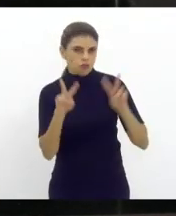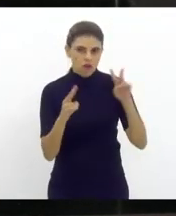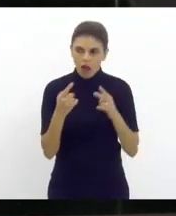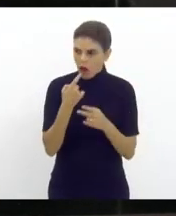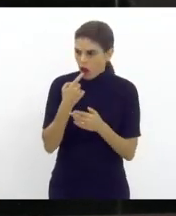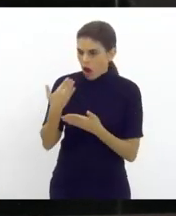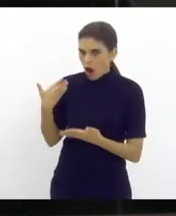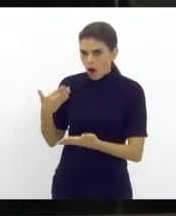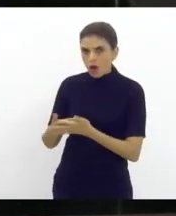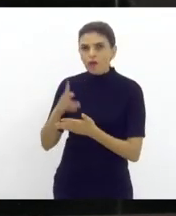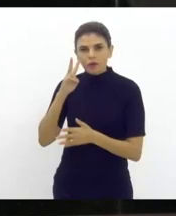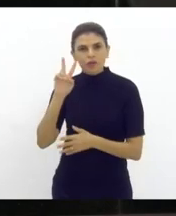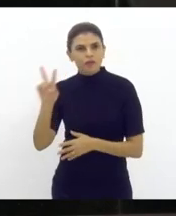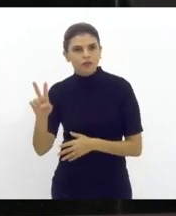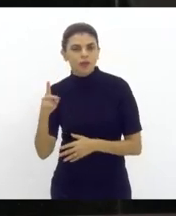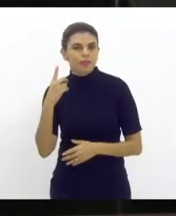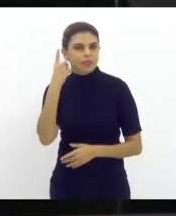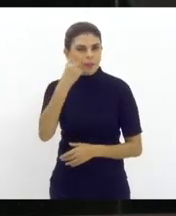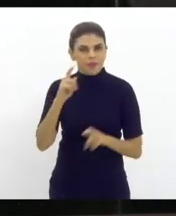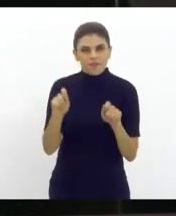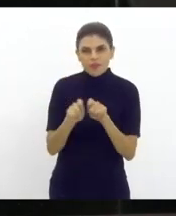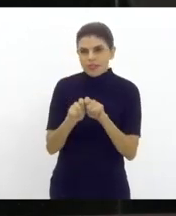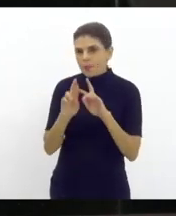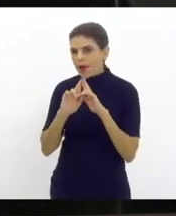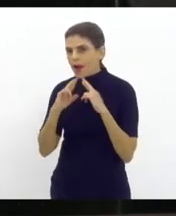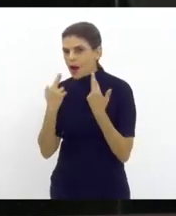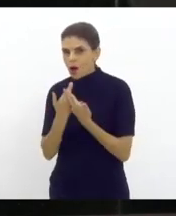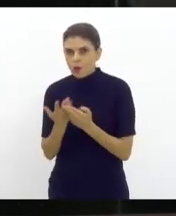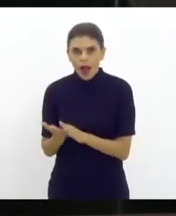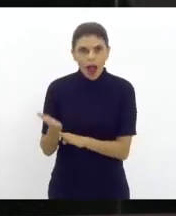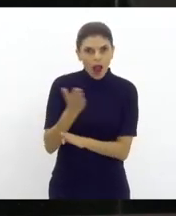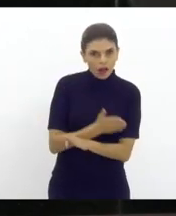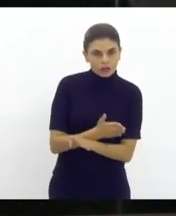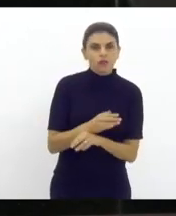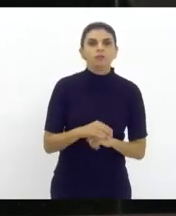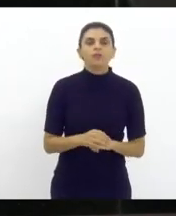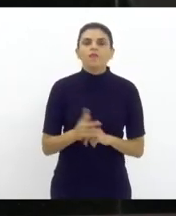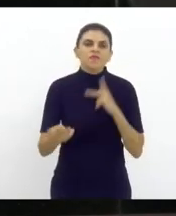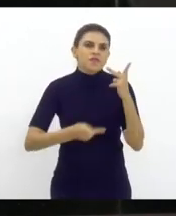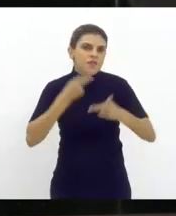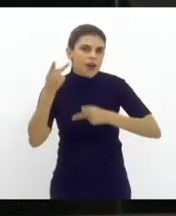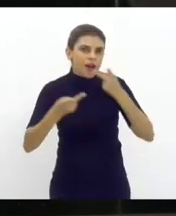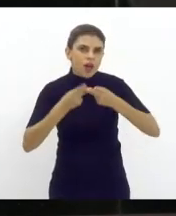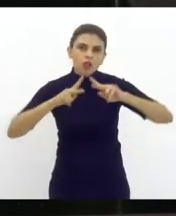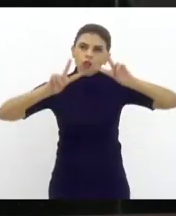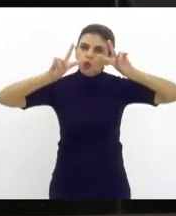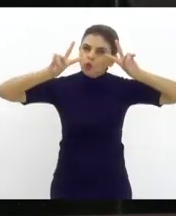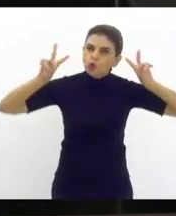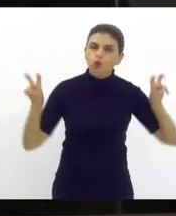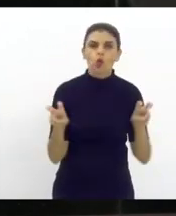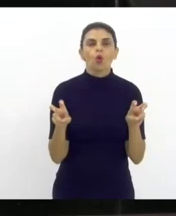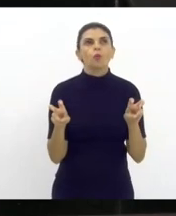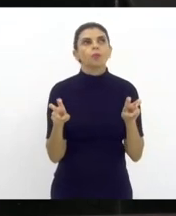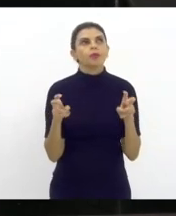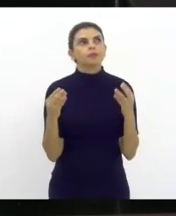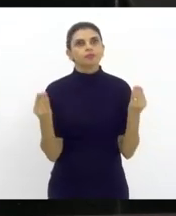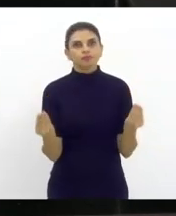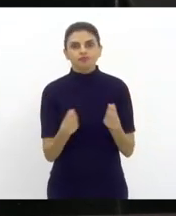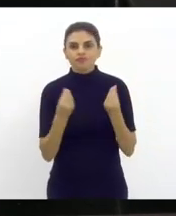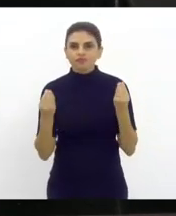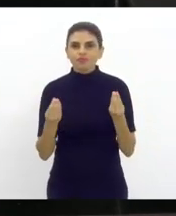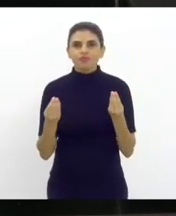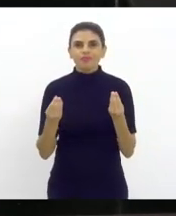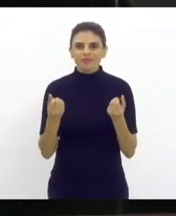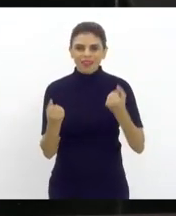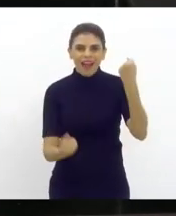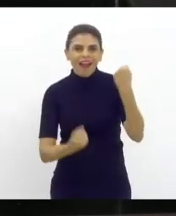agora numa reunião que nós fizemos anteriormente falando da questão da dos restos